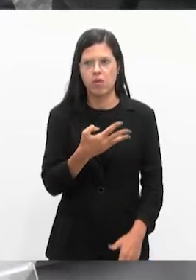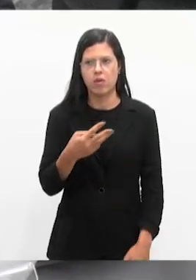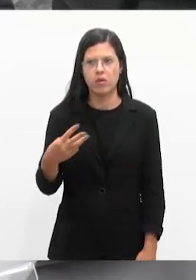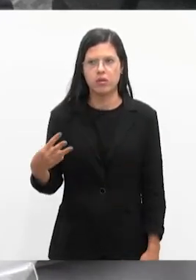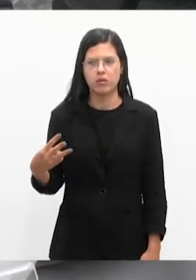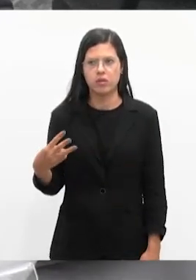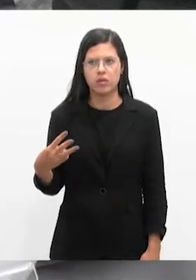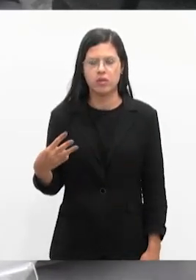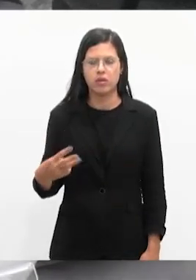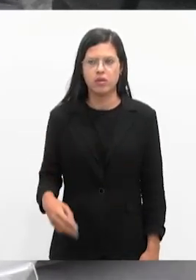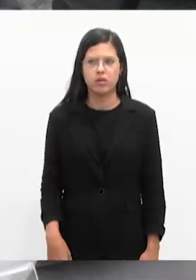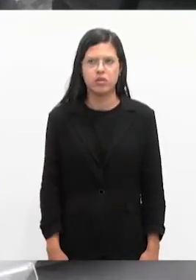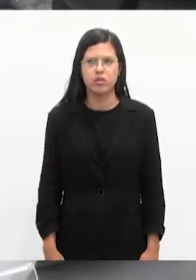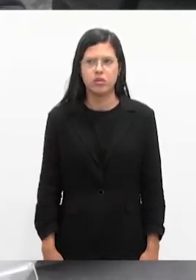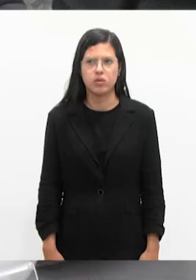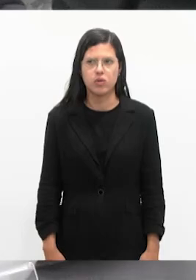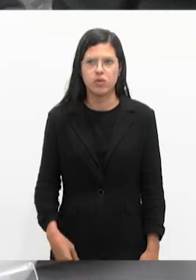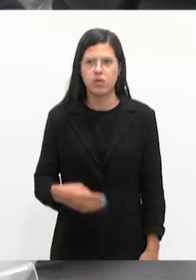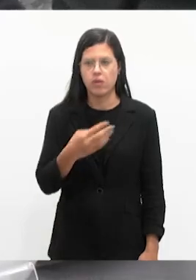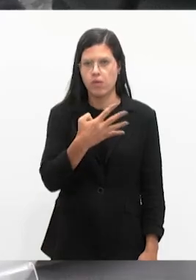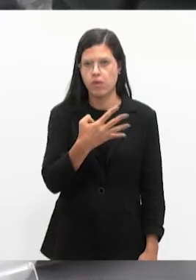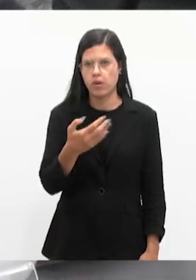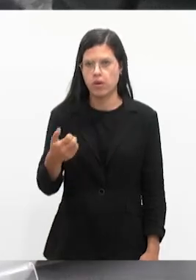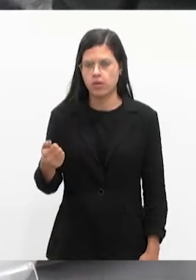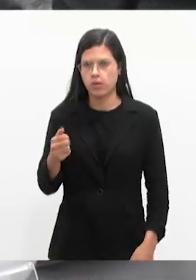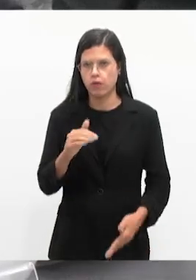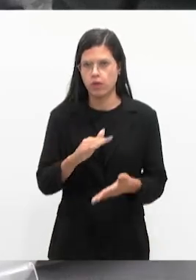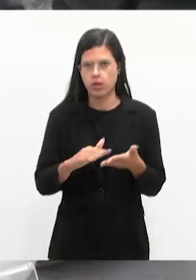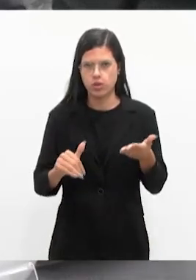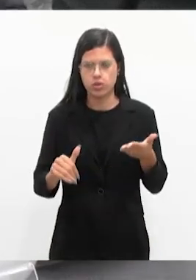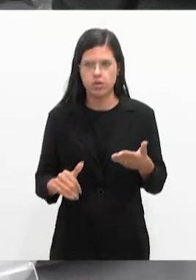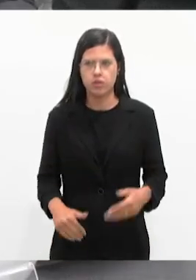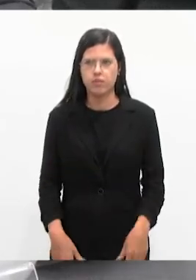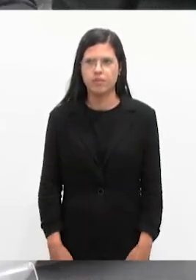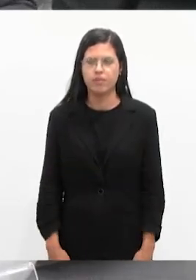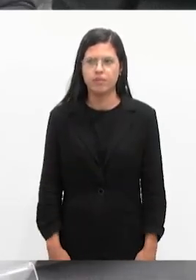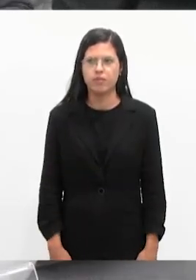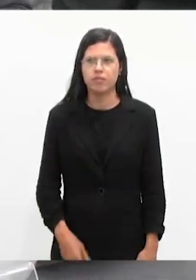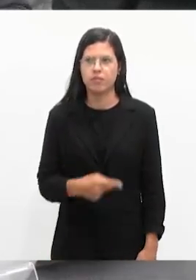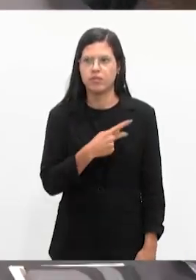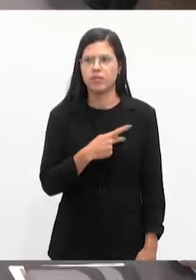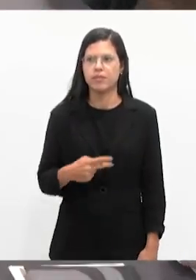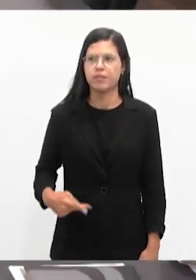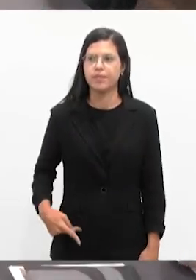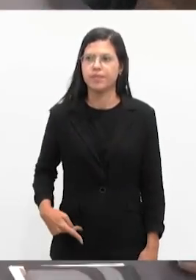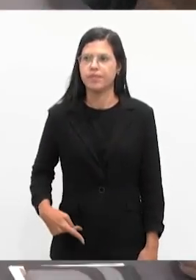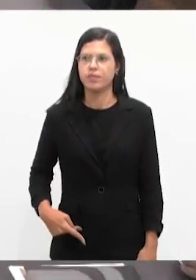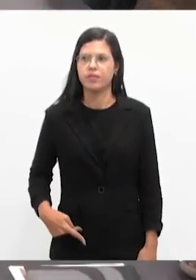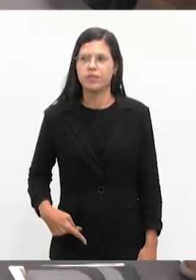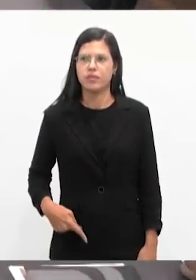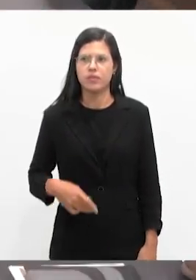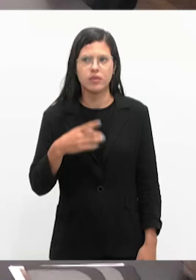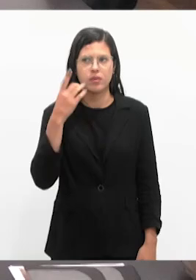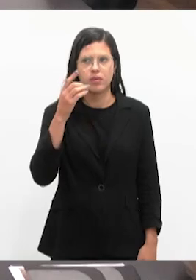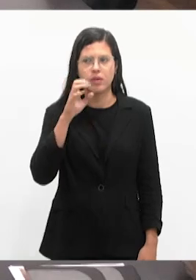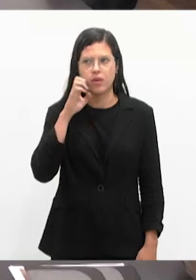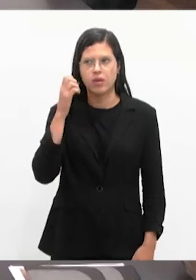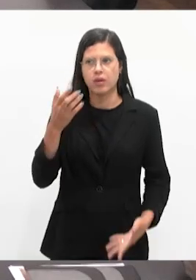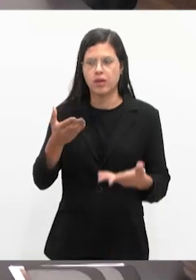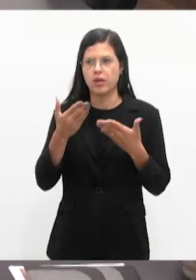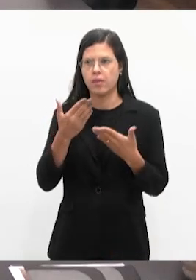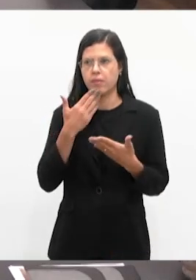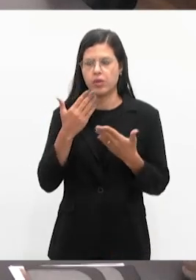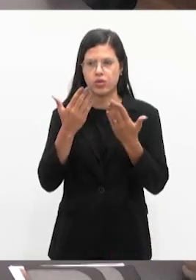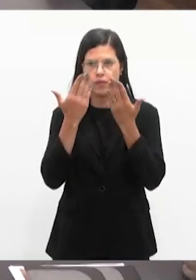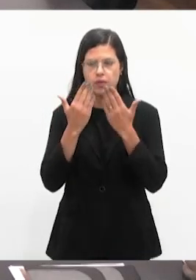43, sendo que o 41 foi retirado de pauta. Presidente, Pois não, deputada Élica. queria pedir vista no 38,